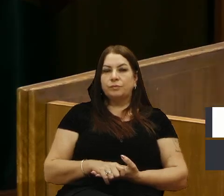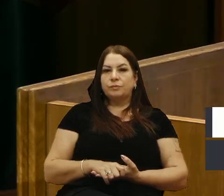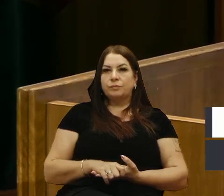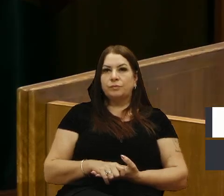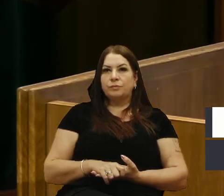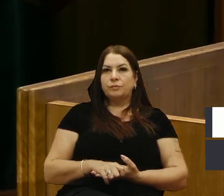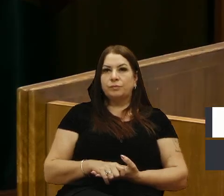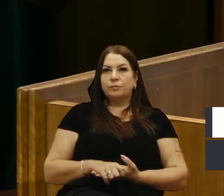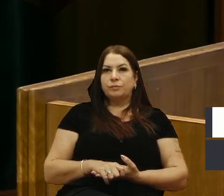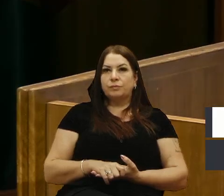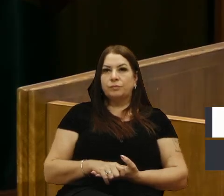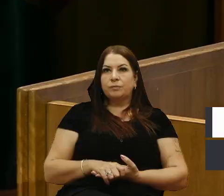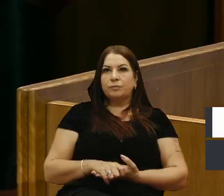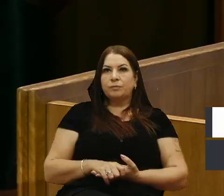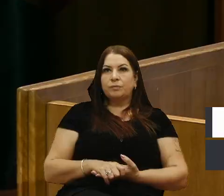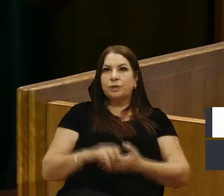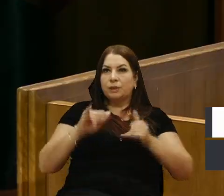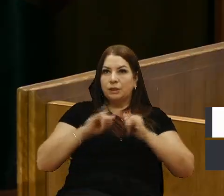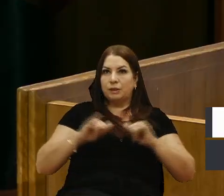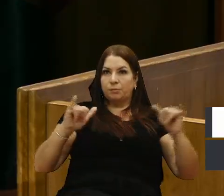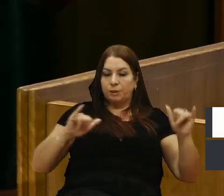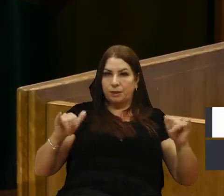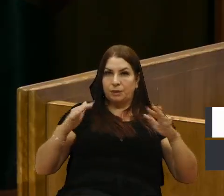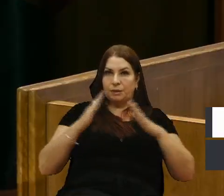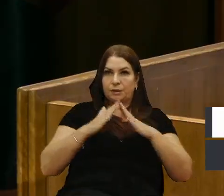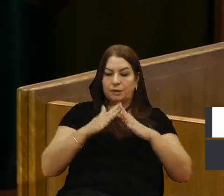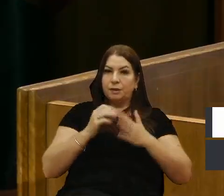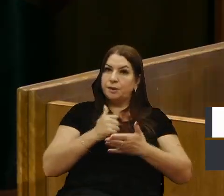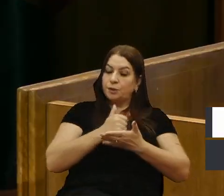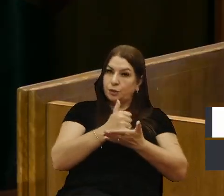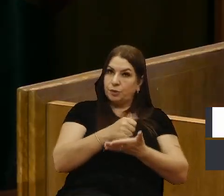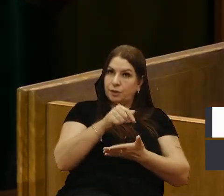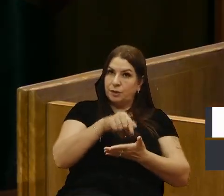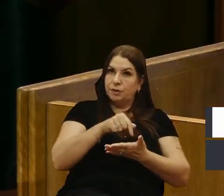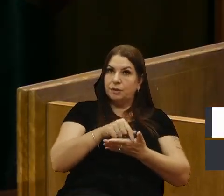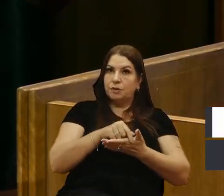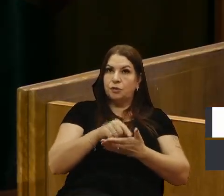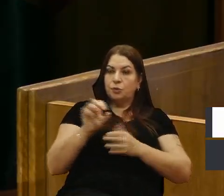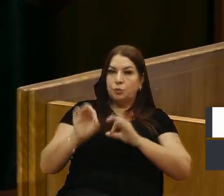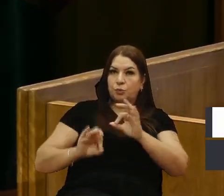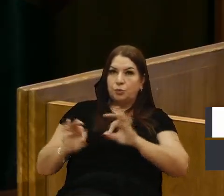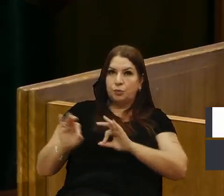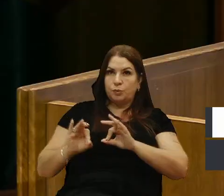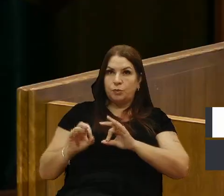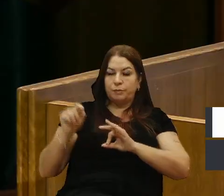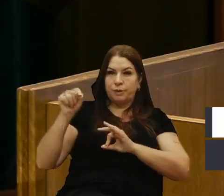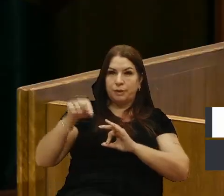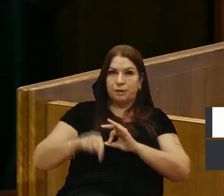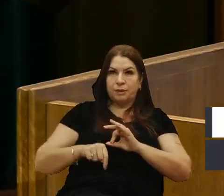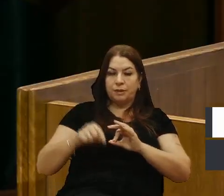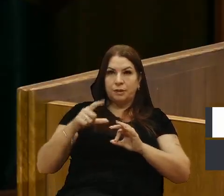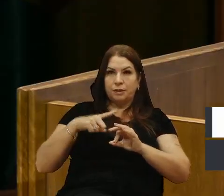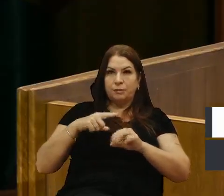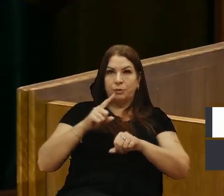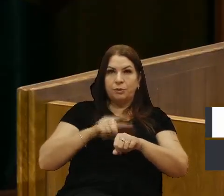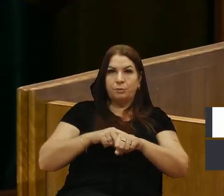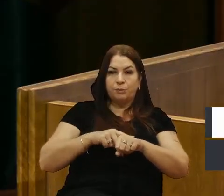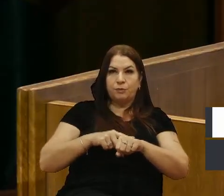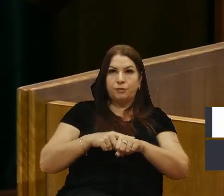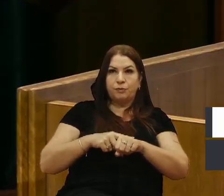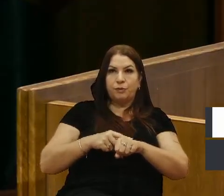sobre a campanha desta casa. O pessoal da assessoria já deve estar se organizando para descer, porque nosso tempo foi antecipado